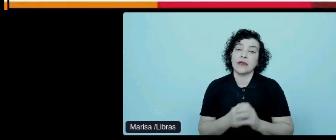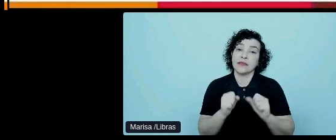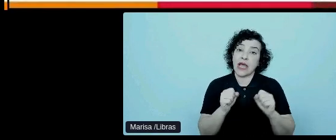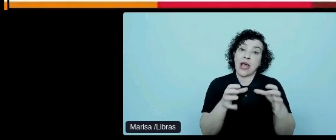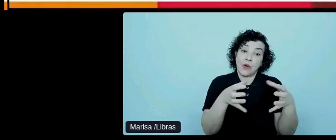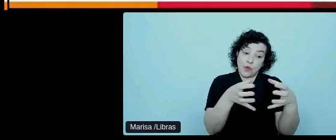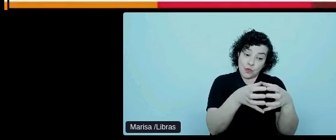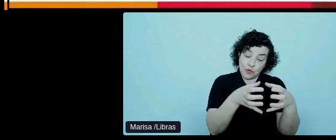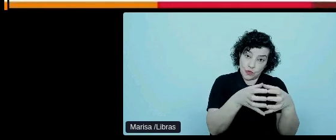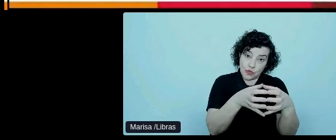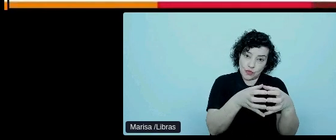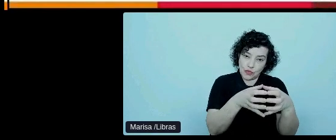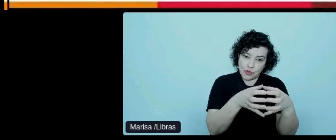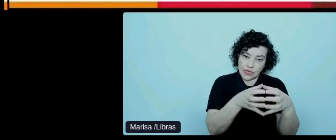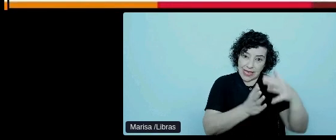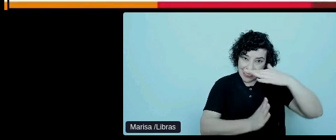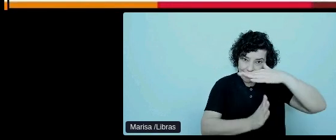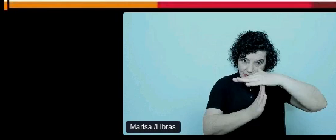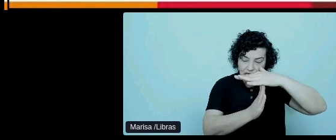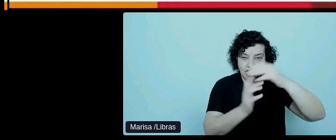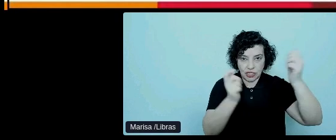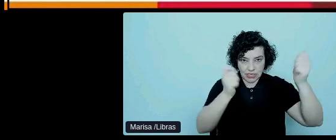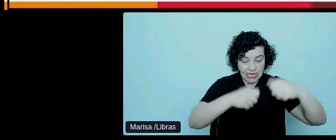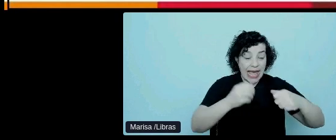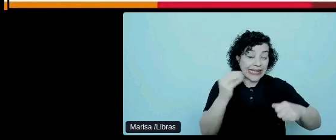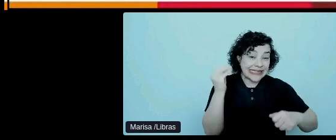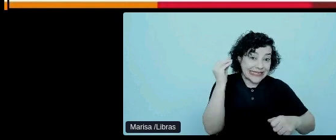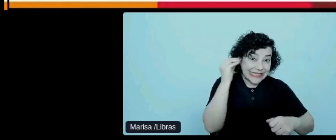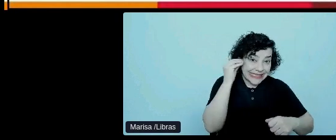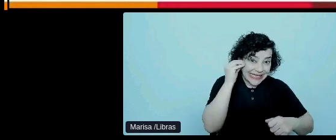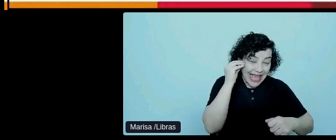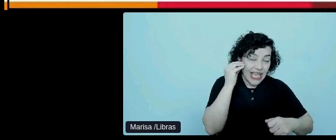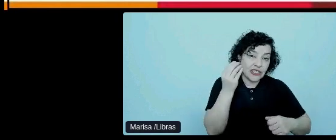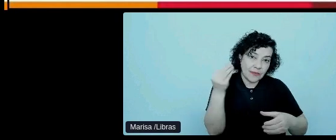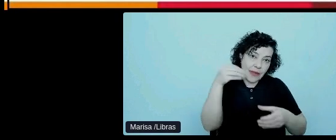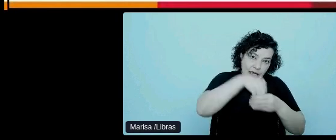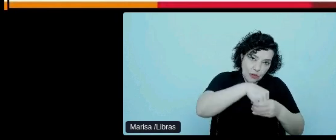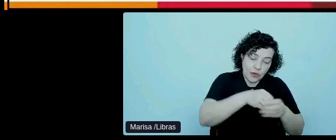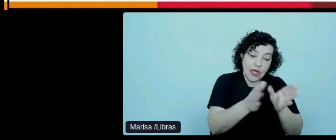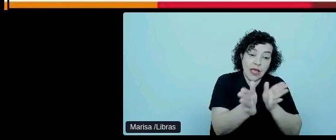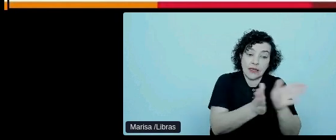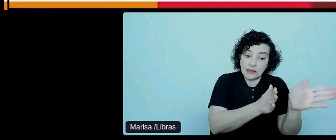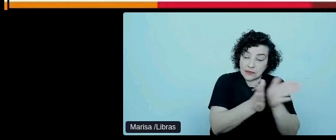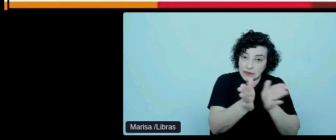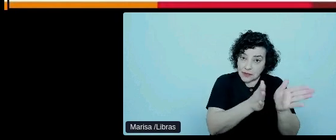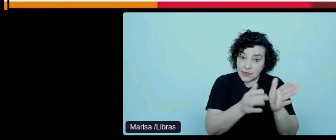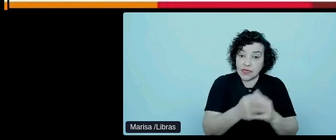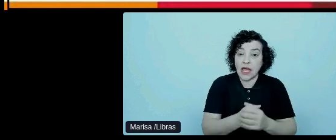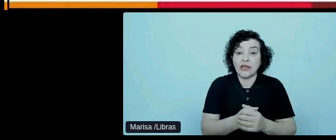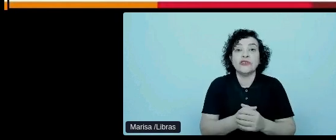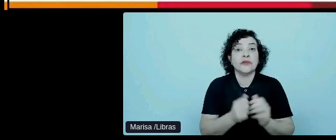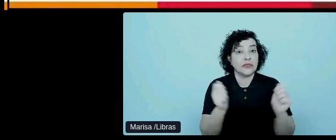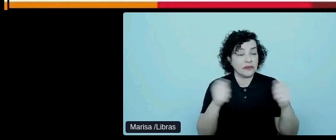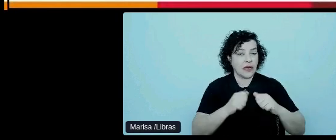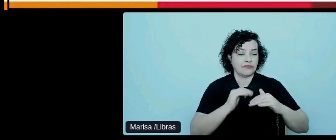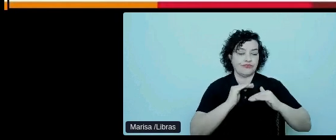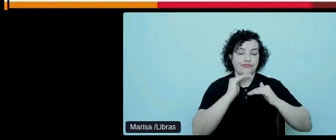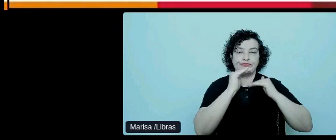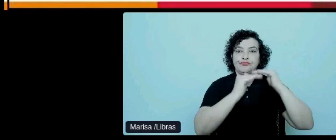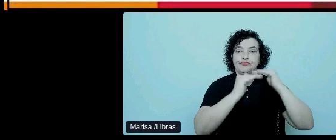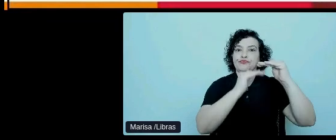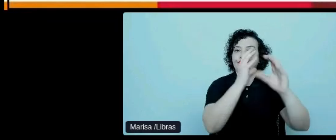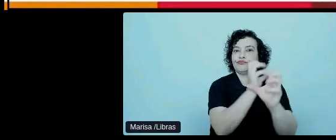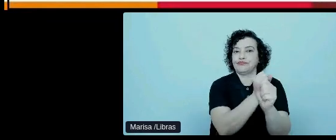consigo atingir de acessibilidade. E eu consigo atingir um escopo muito maior, tá?